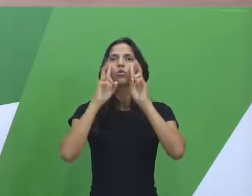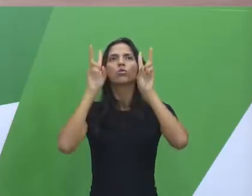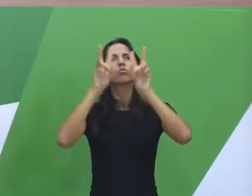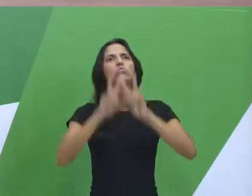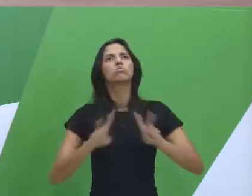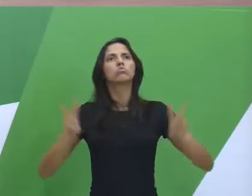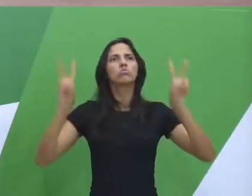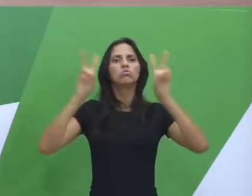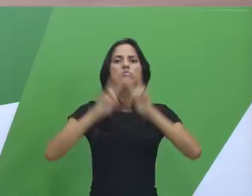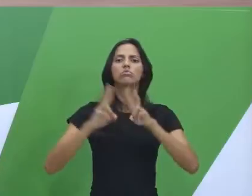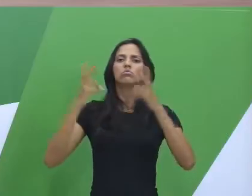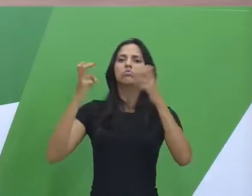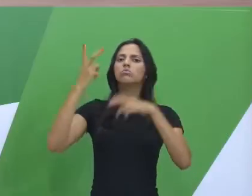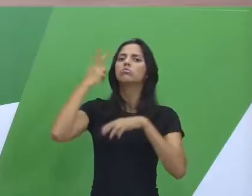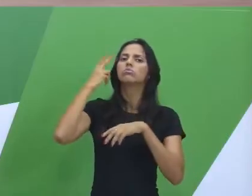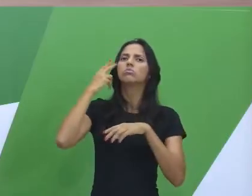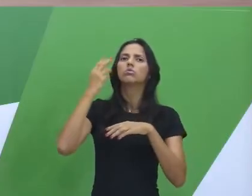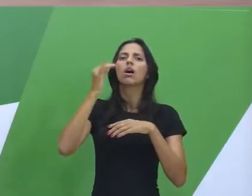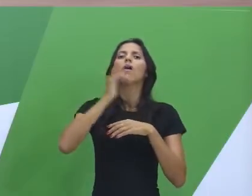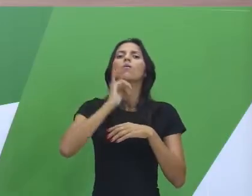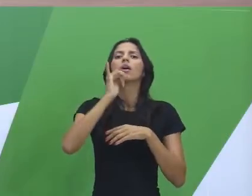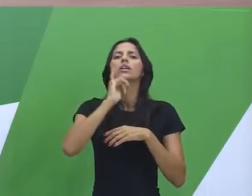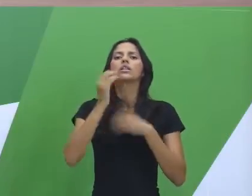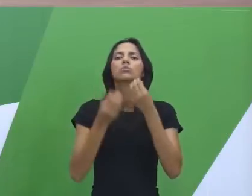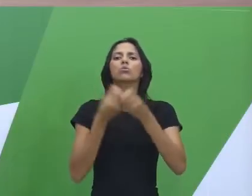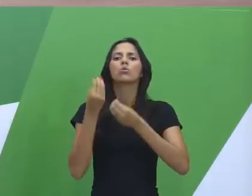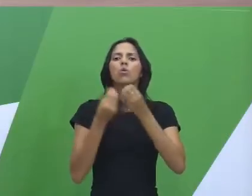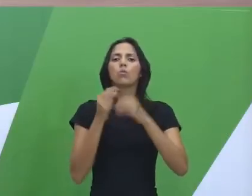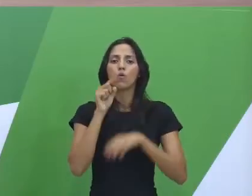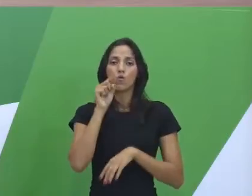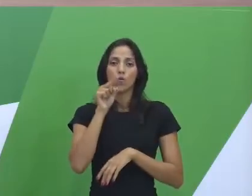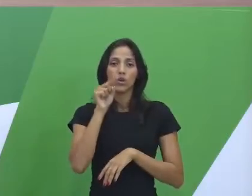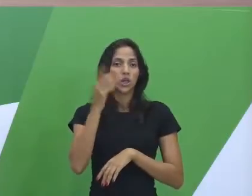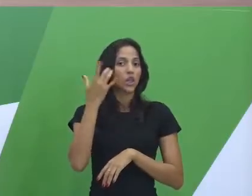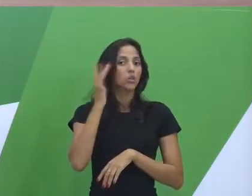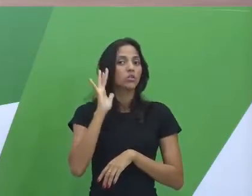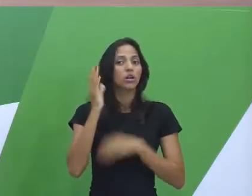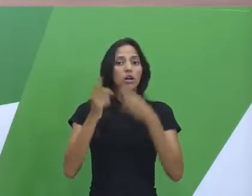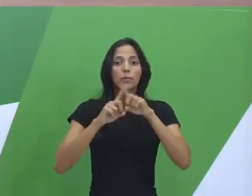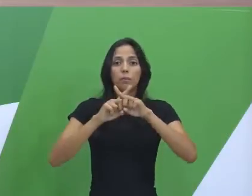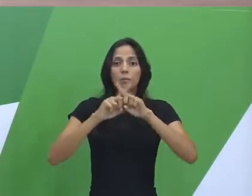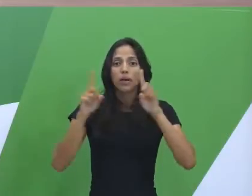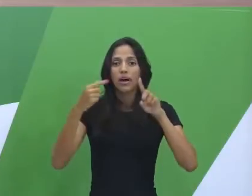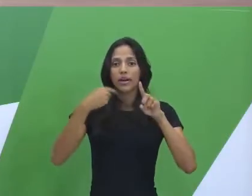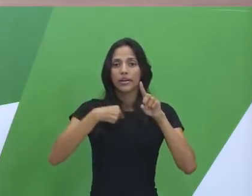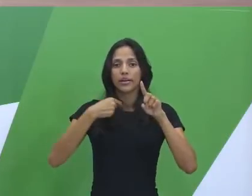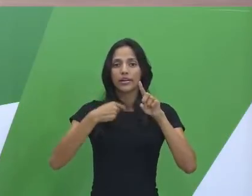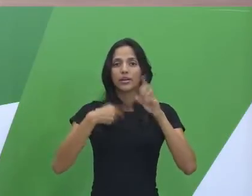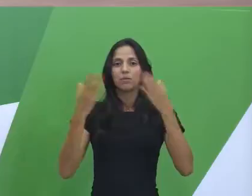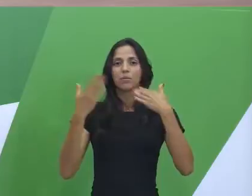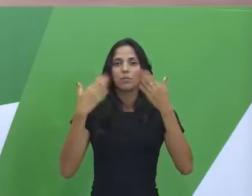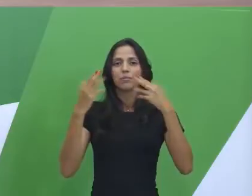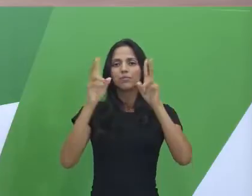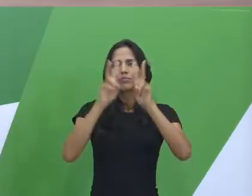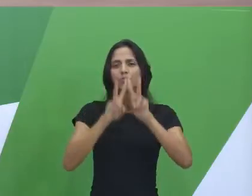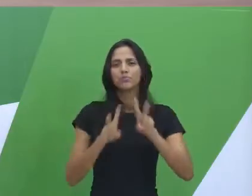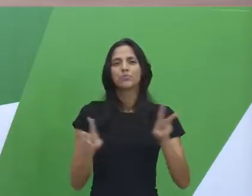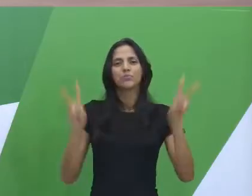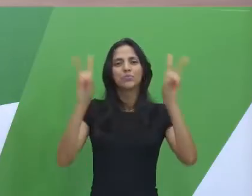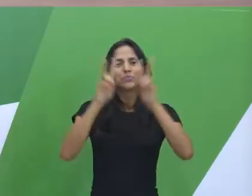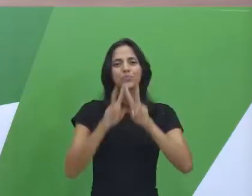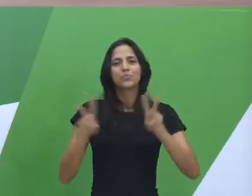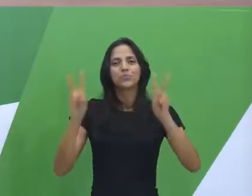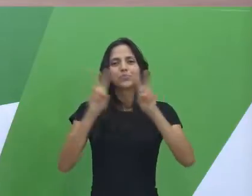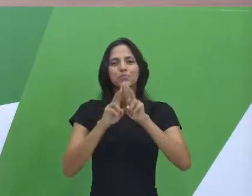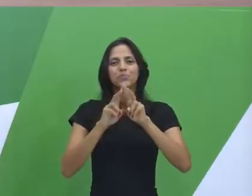estou na angulação. Como, por exemplo, agora, você não sabe, mas eu estou triangularizando a minha visão com